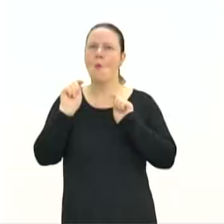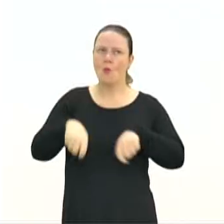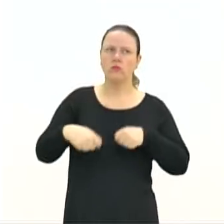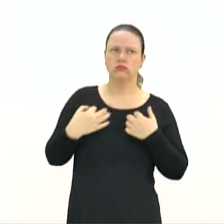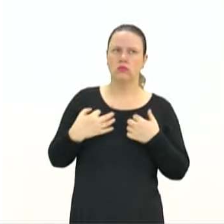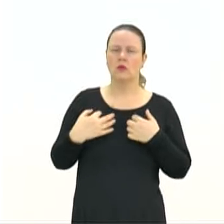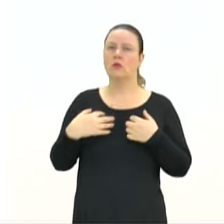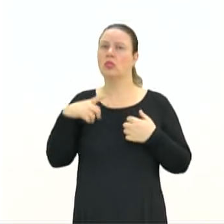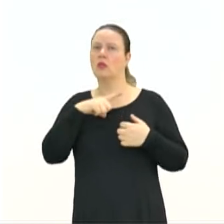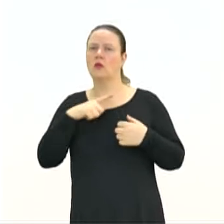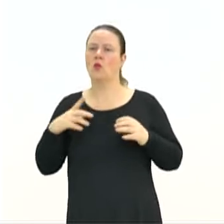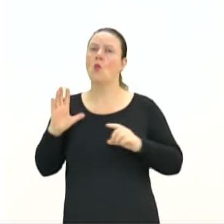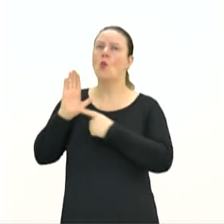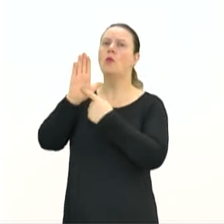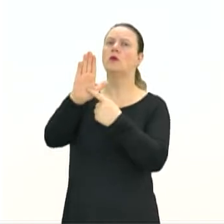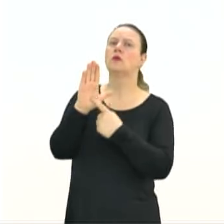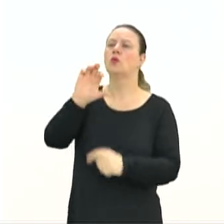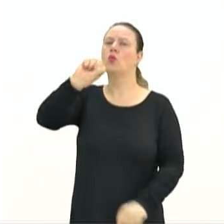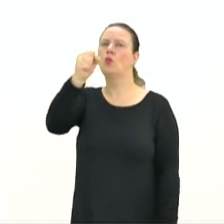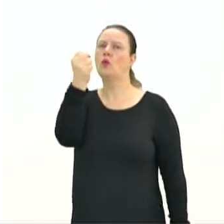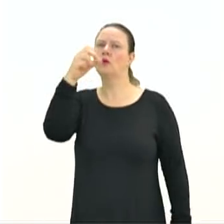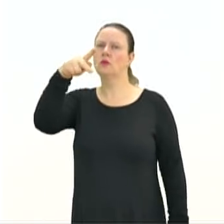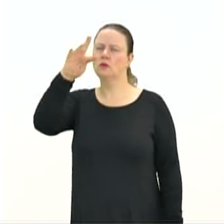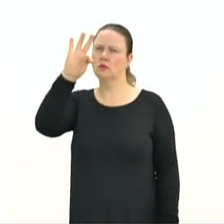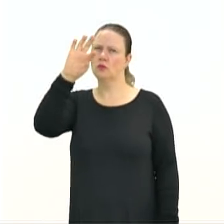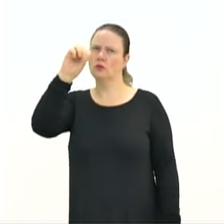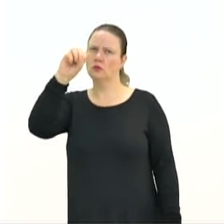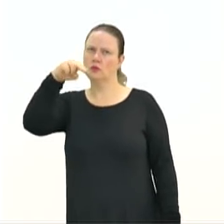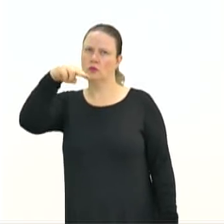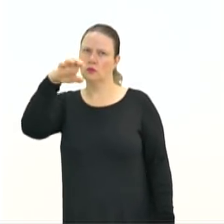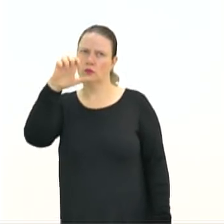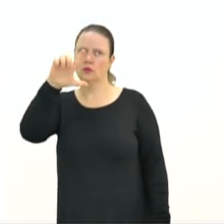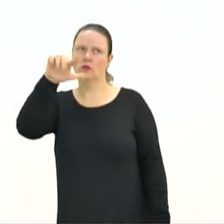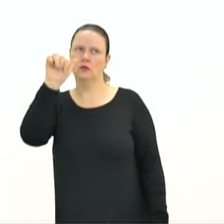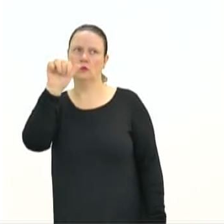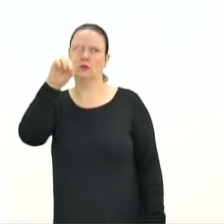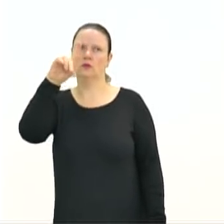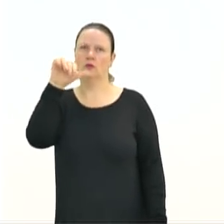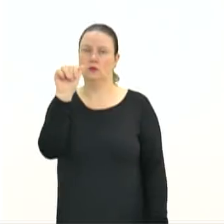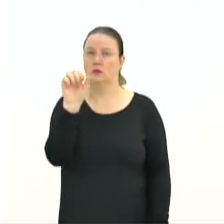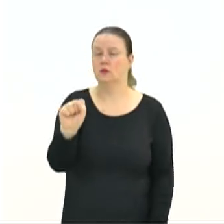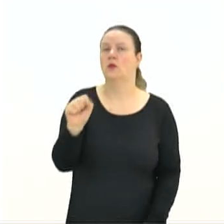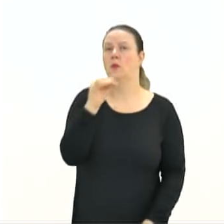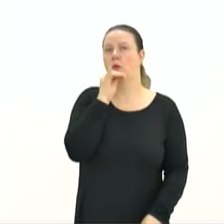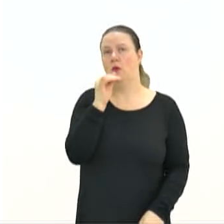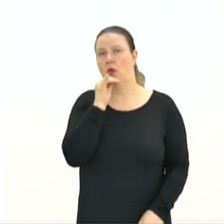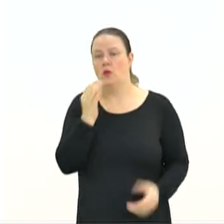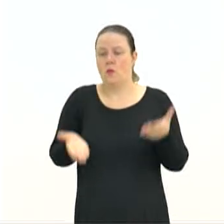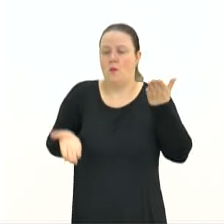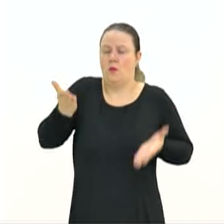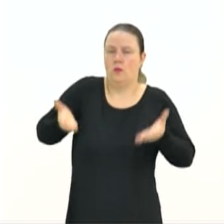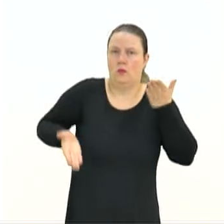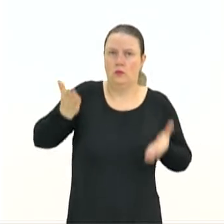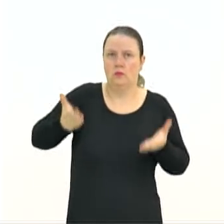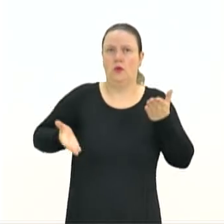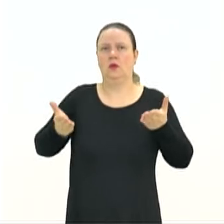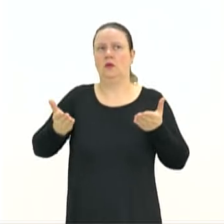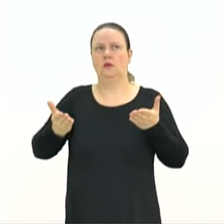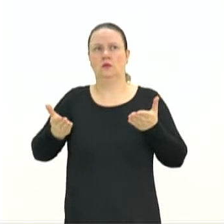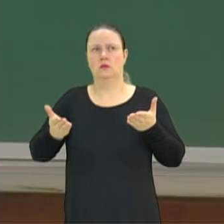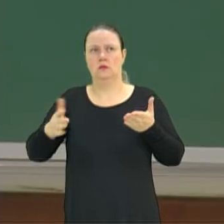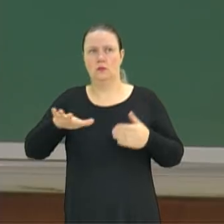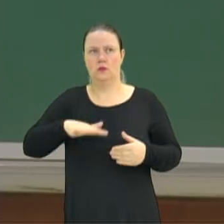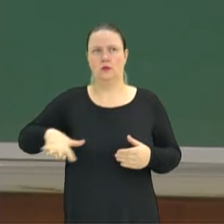está mostrando a quantidade de massa que vocês acabam associando ao peso, né? Então, quantidade de massa, de peso do indivíduo por uma